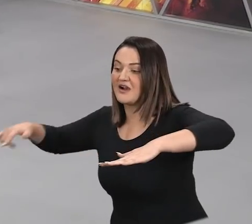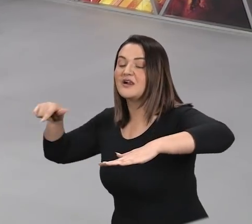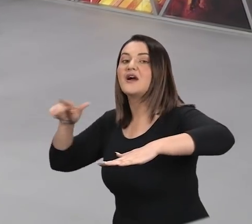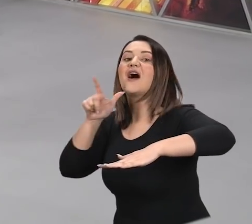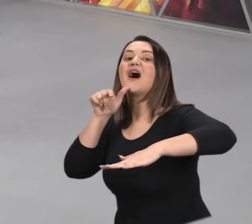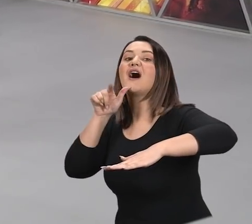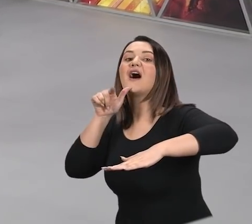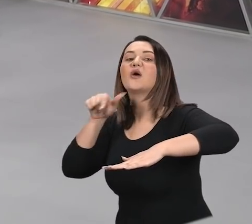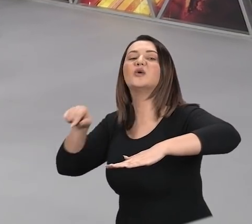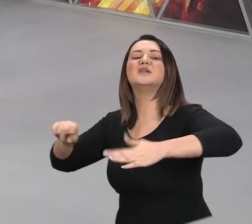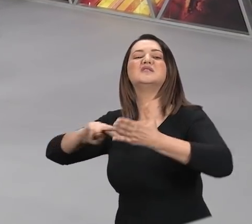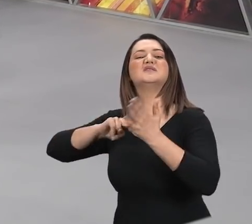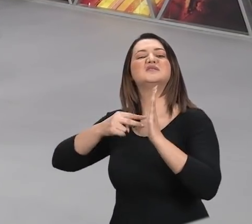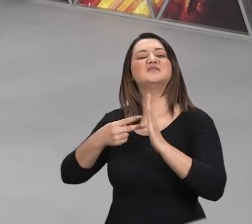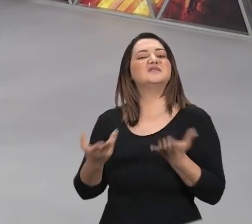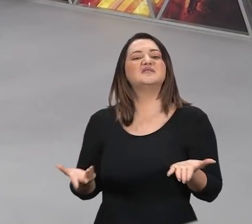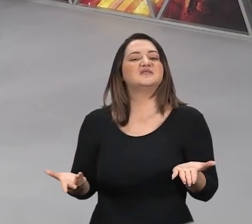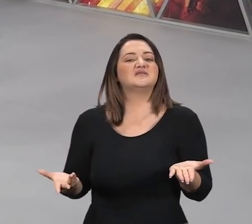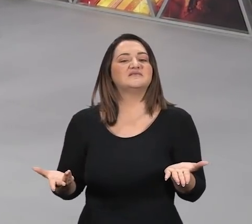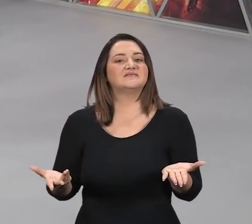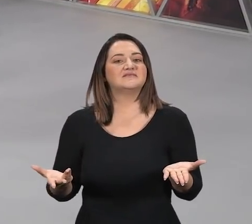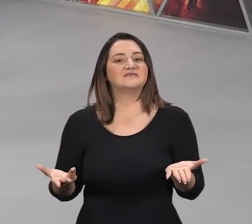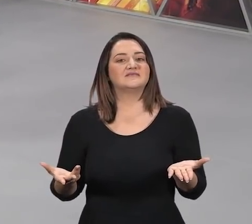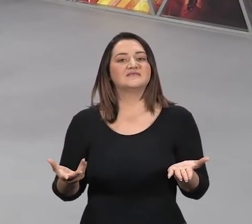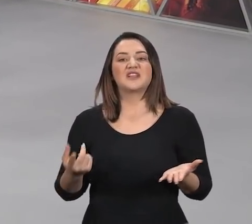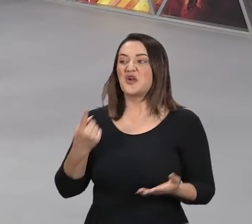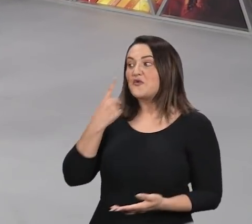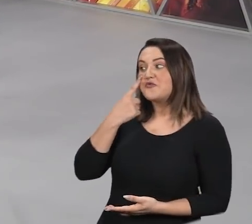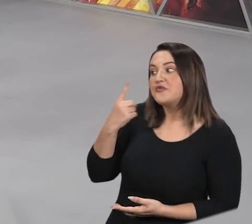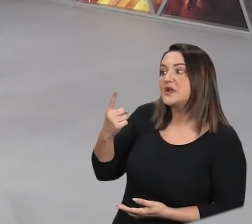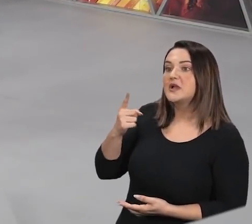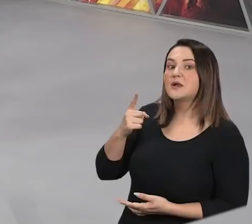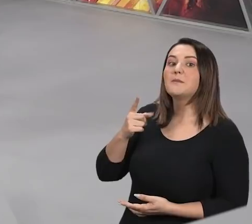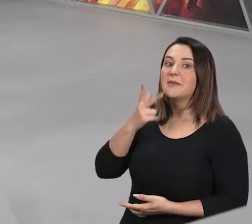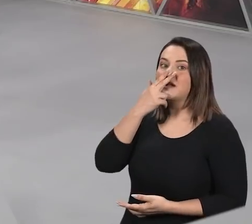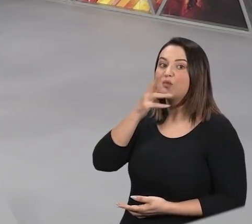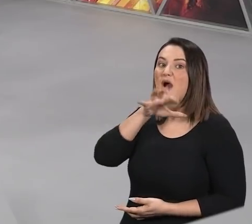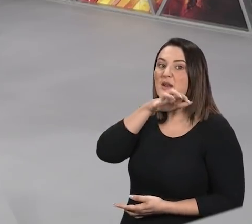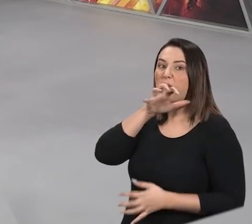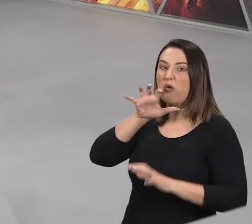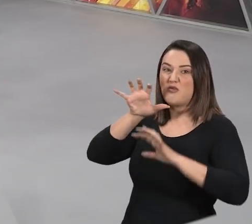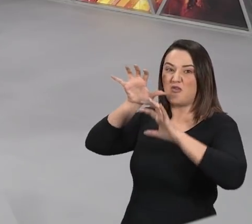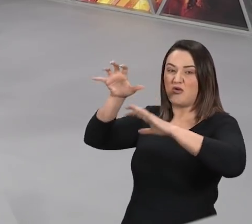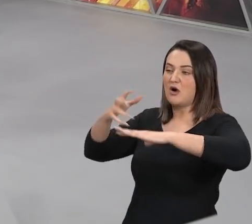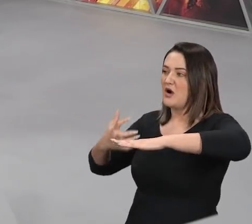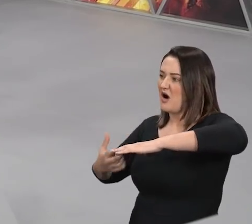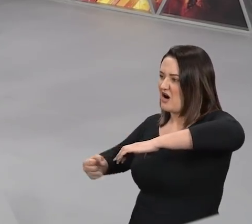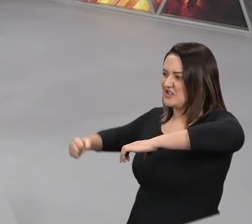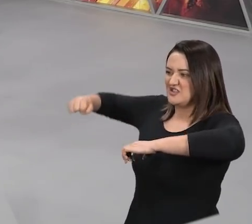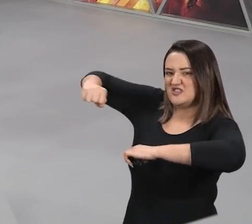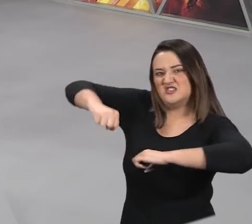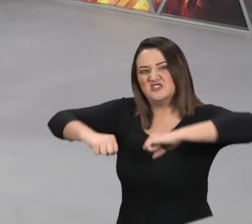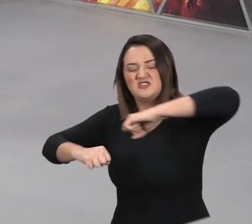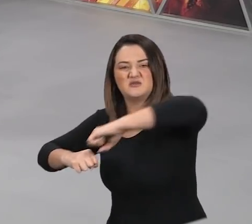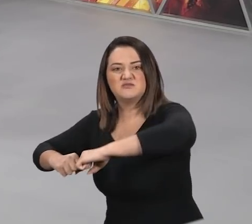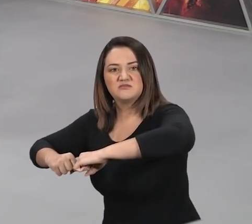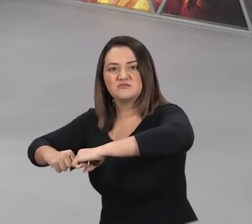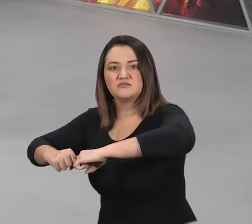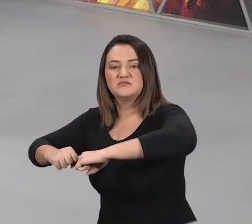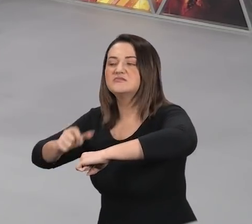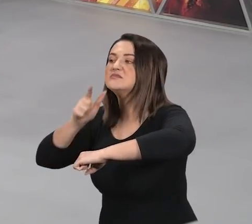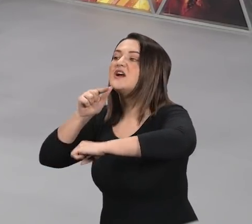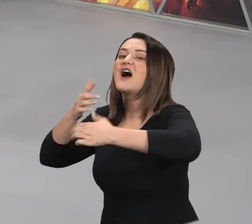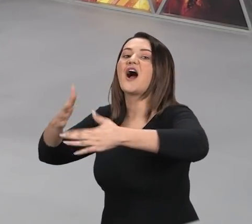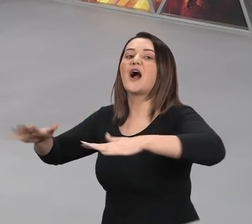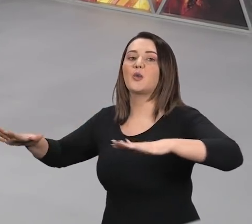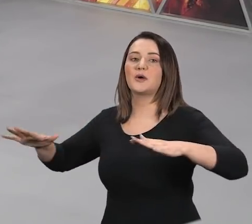uma besta. Mar é água. Então, o que significa água? Ok? Vi emergir do mar uma besta. Então, vamos